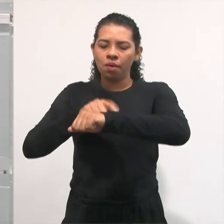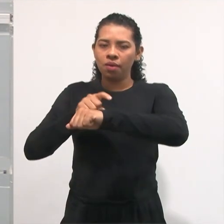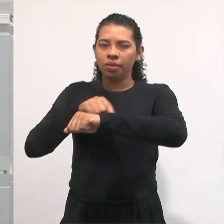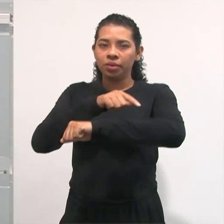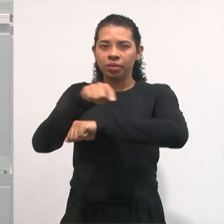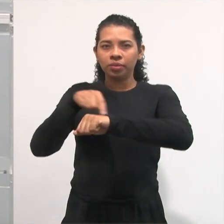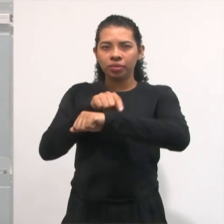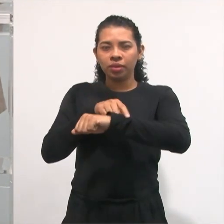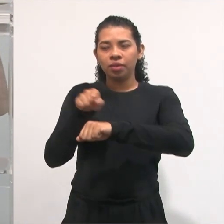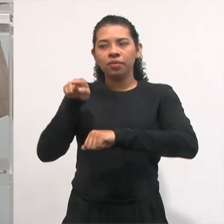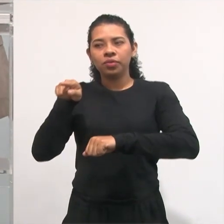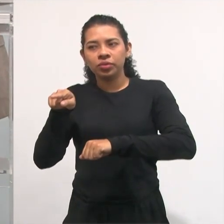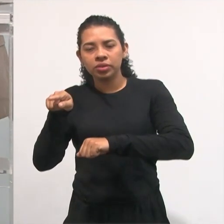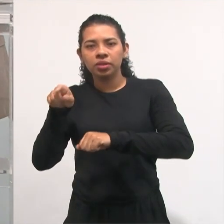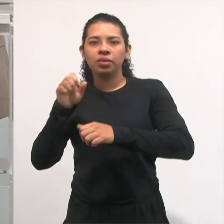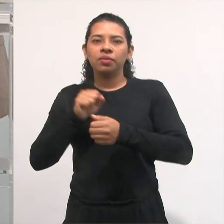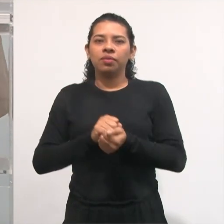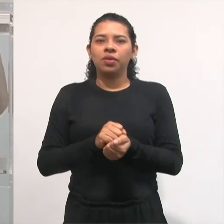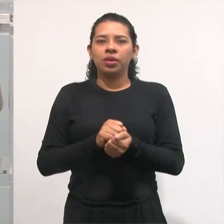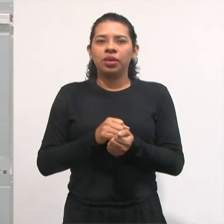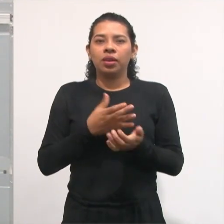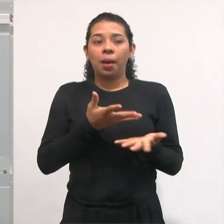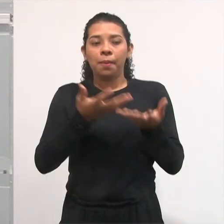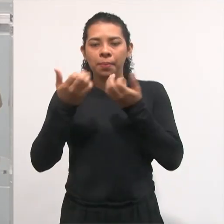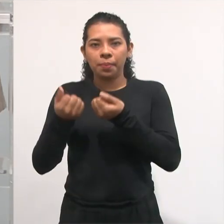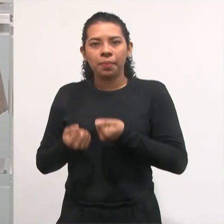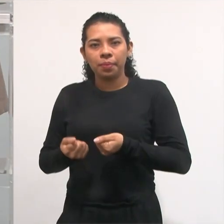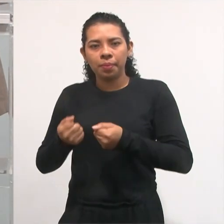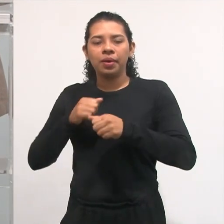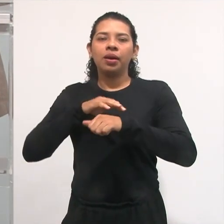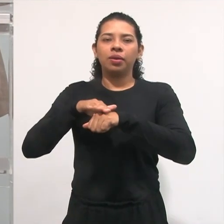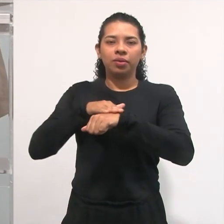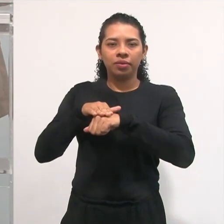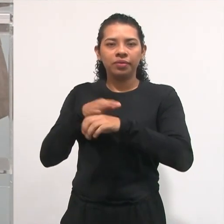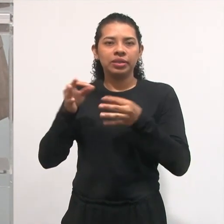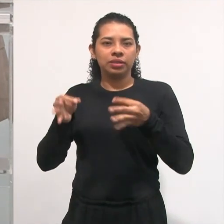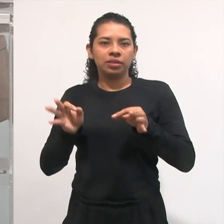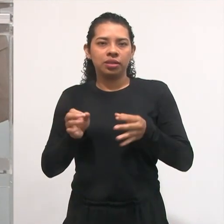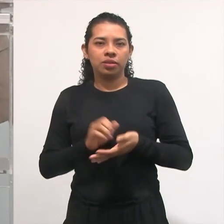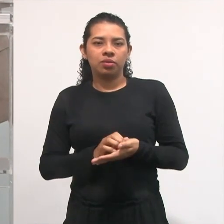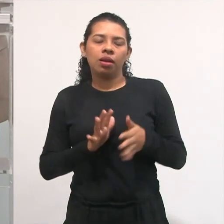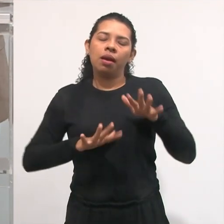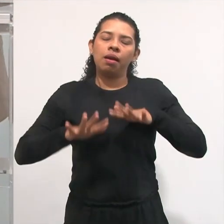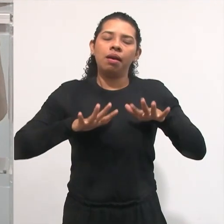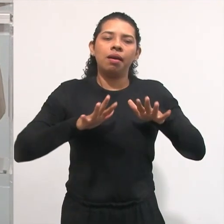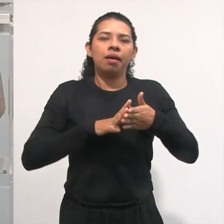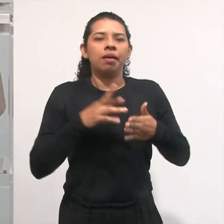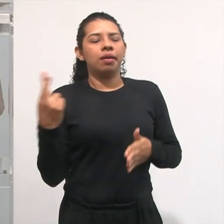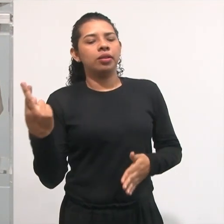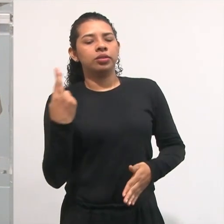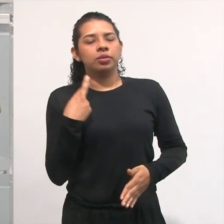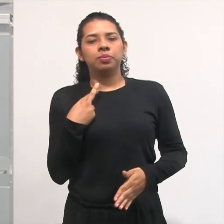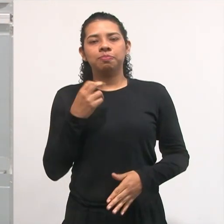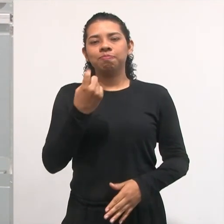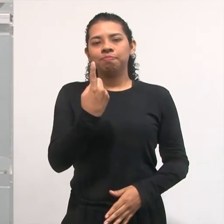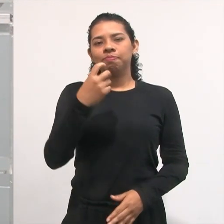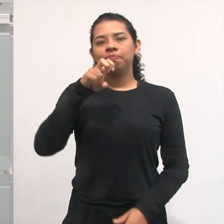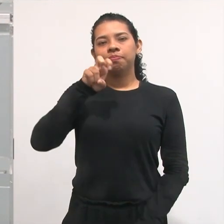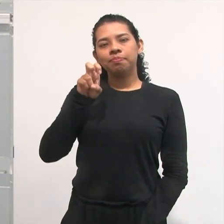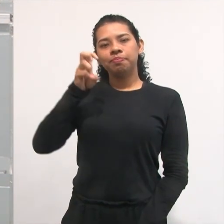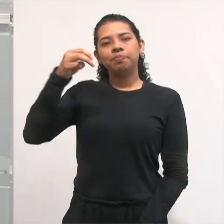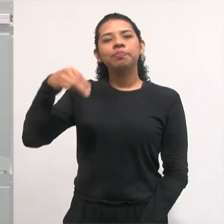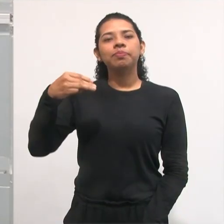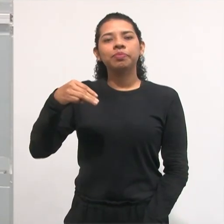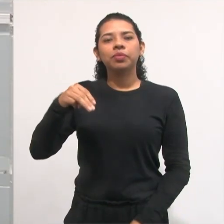quanto tempo ele foi atendido. Então, por exemplo, em quanto tempo você recebeu o seu atendimento? Então, o primeiro paciente falou assim, foi 15 minutos o meu atendimento.